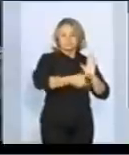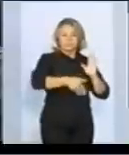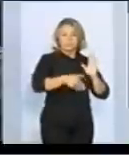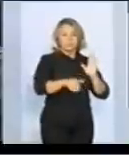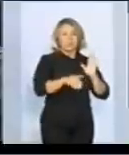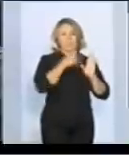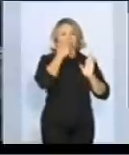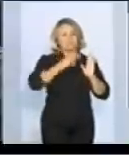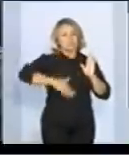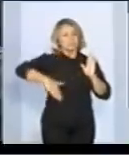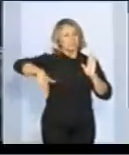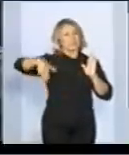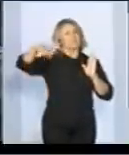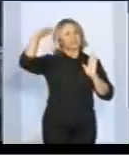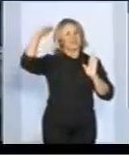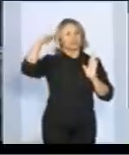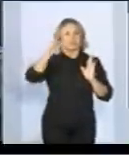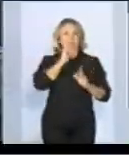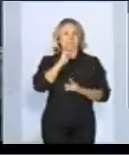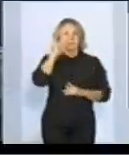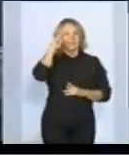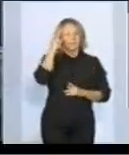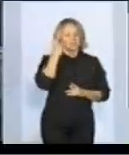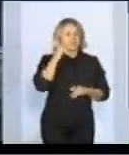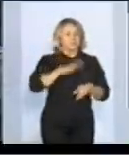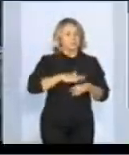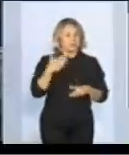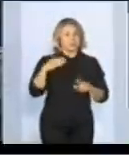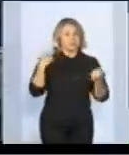elevado. Vamos refletir um pouquinho mais sobre isso. Eu acho que